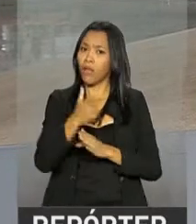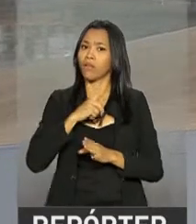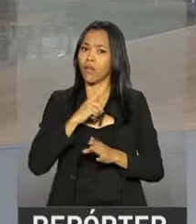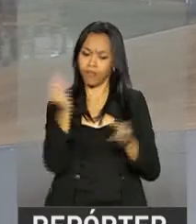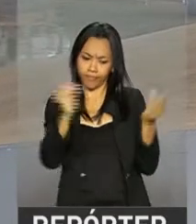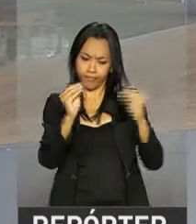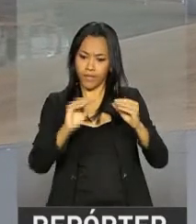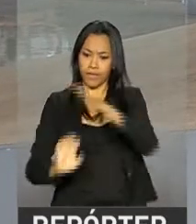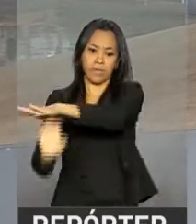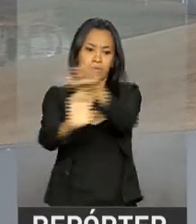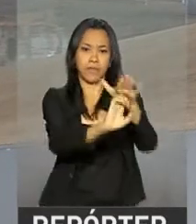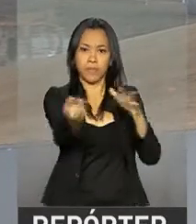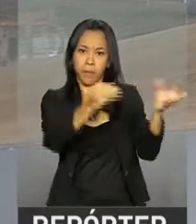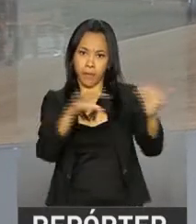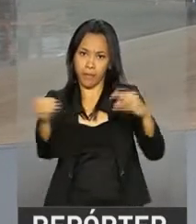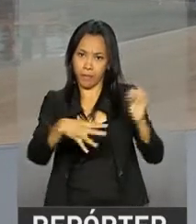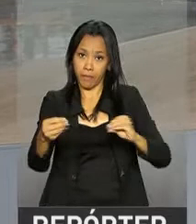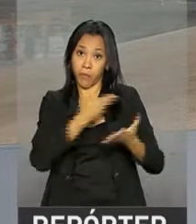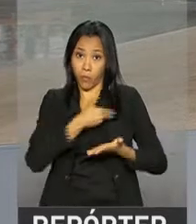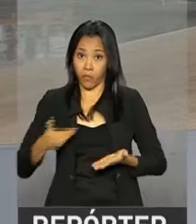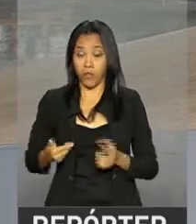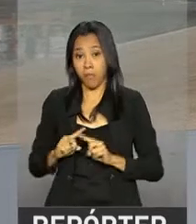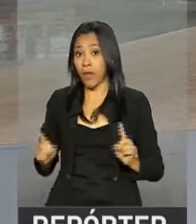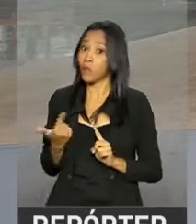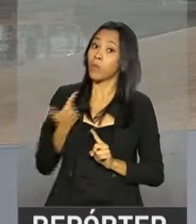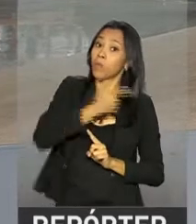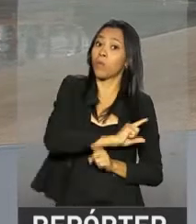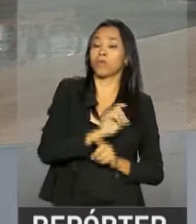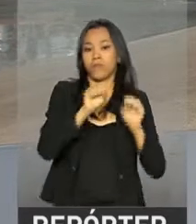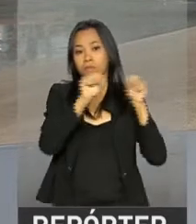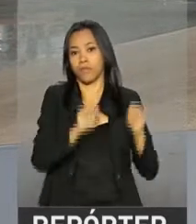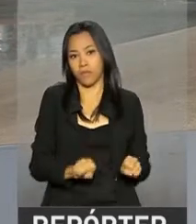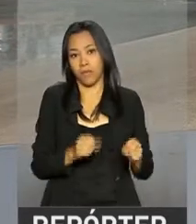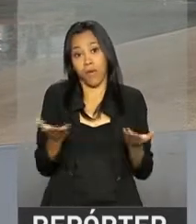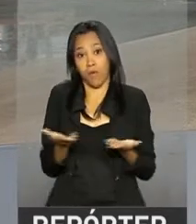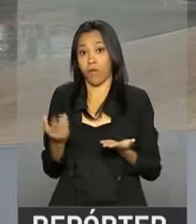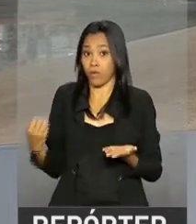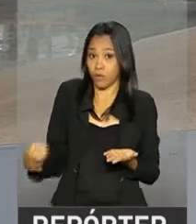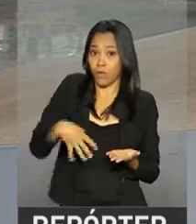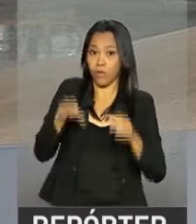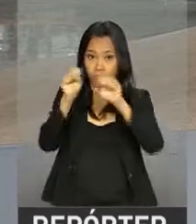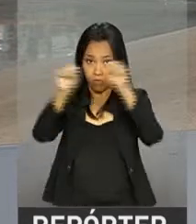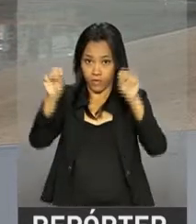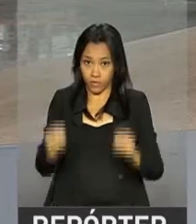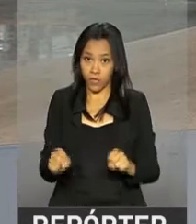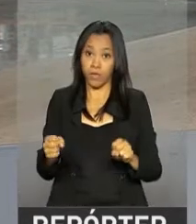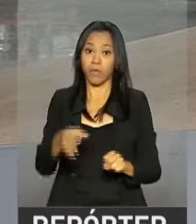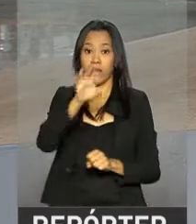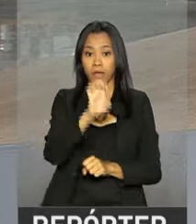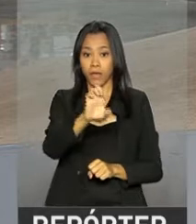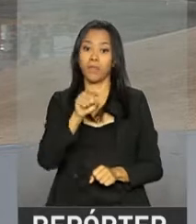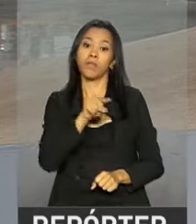para o governo só que de uma outra forma e agora com e social entrando é em